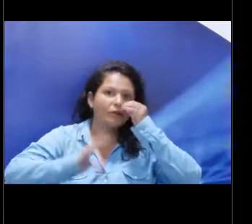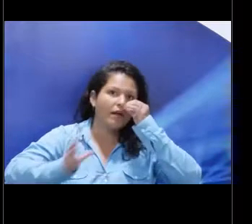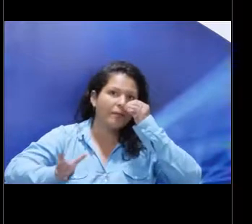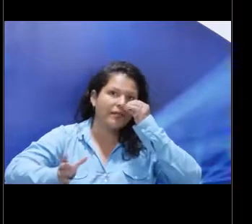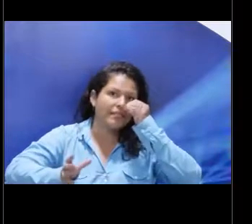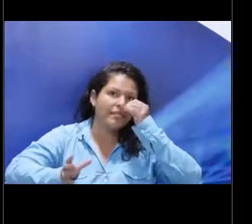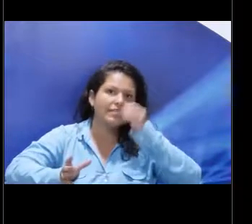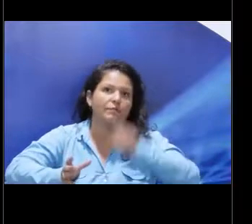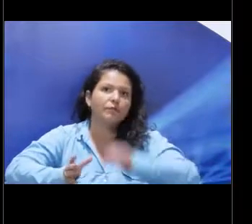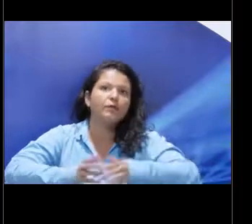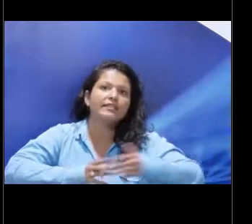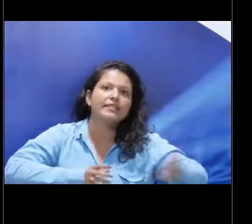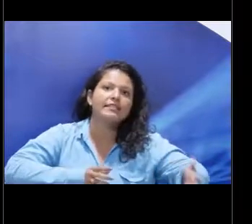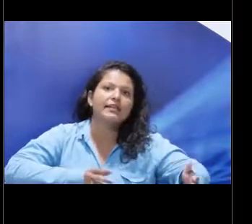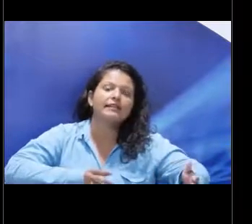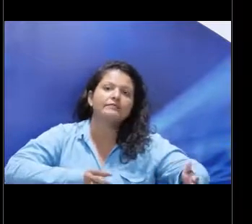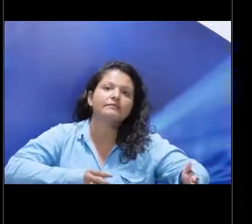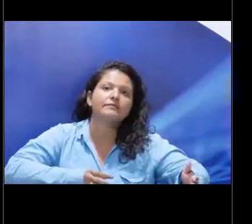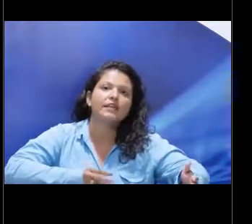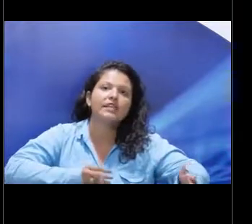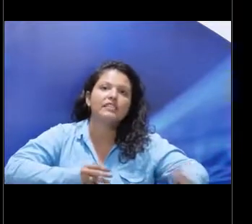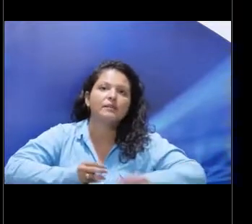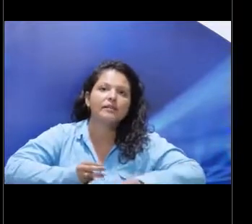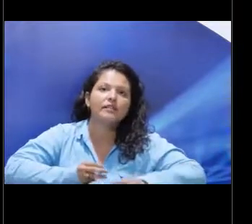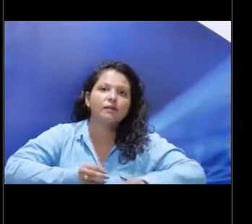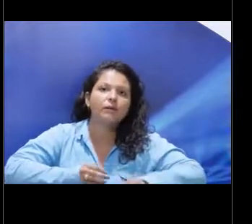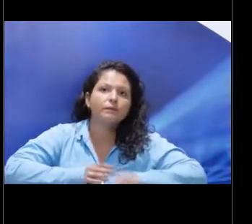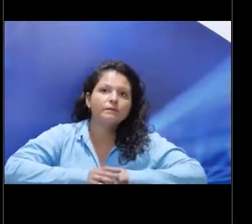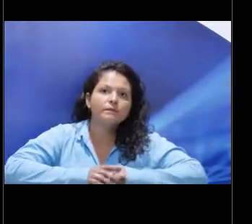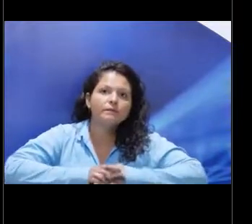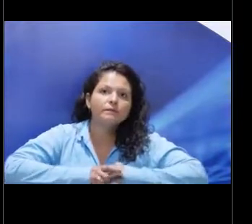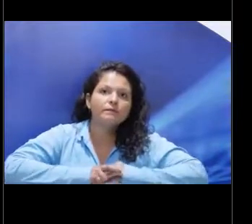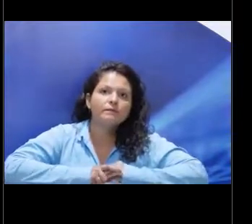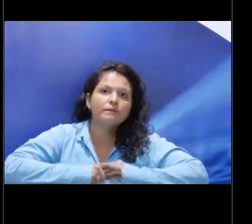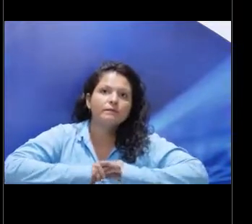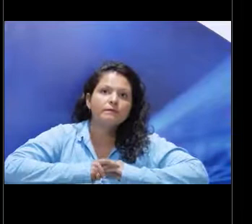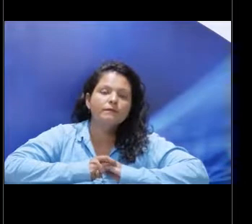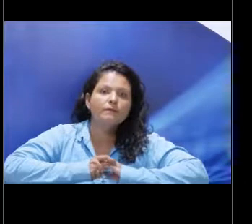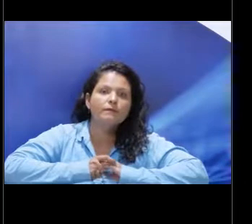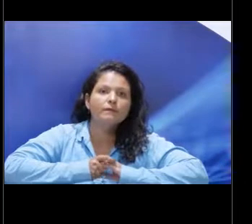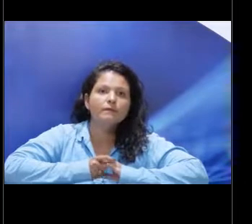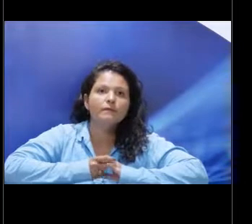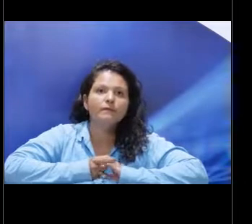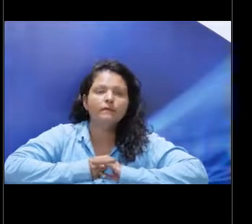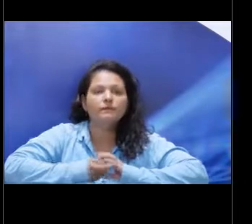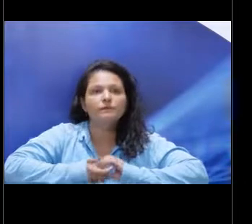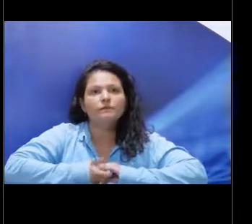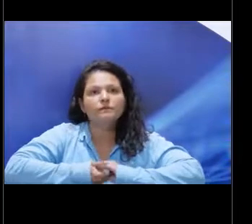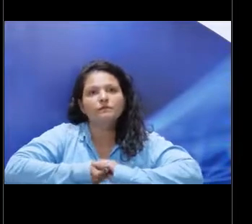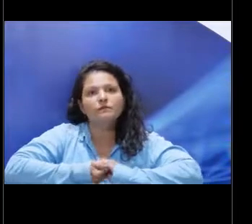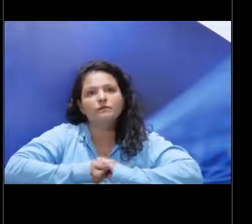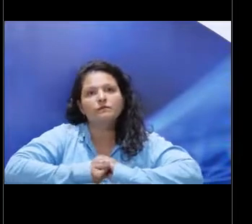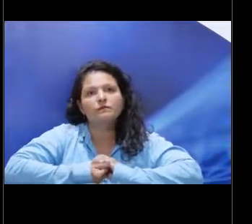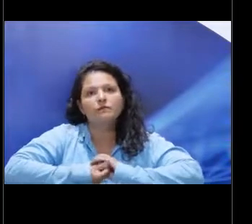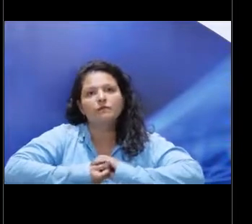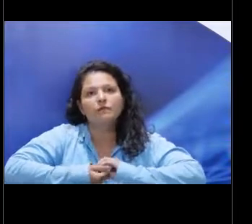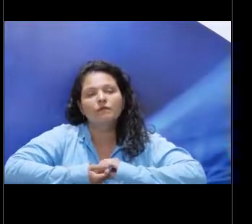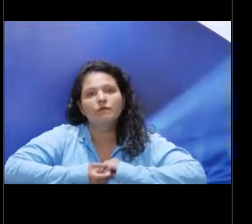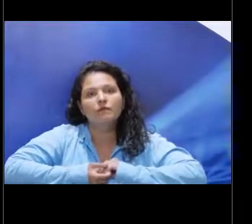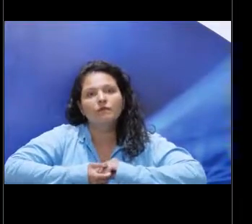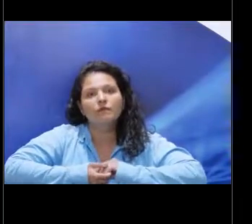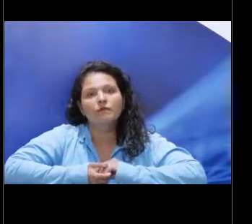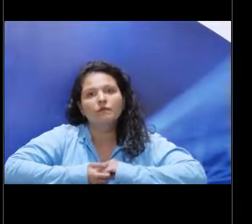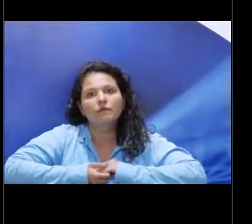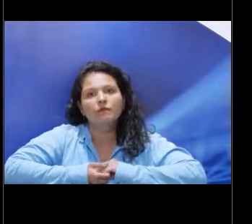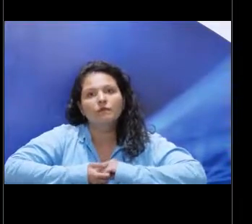modificar, né, para o capim, sem ser por matéria seca, essa fermentação? Olha, eu acho muito difícil,